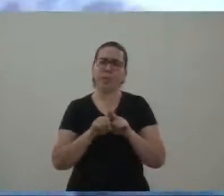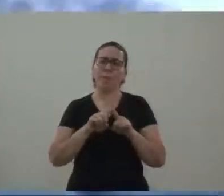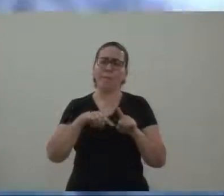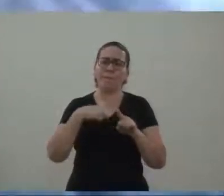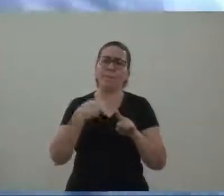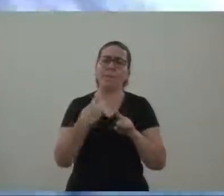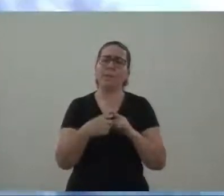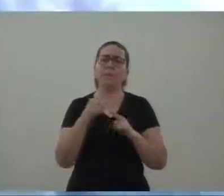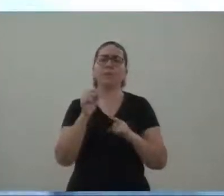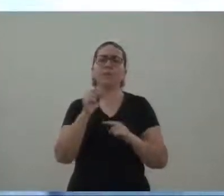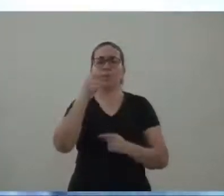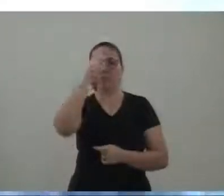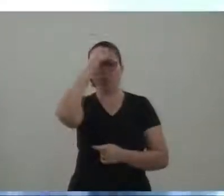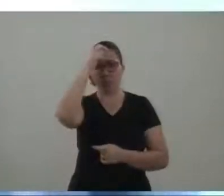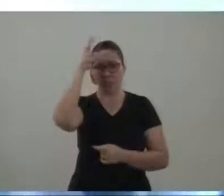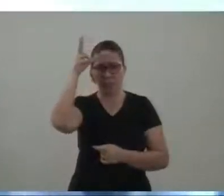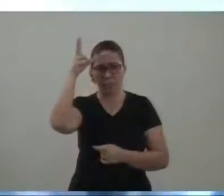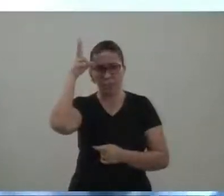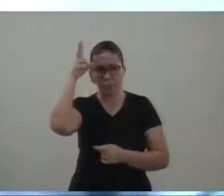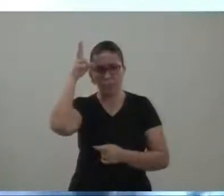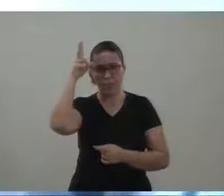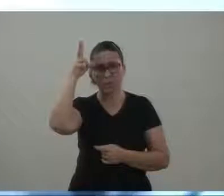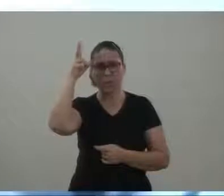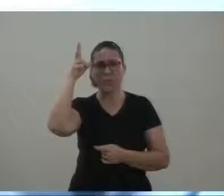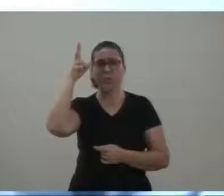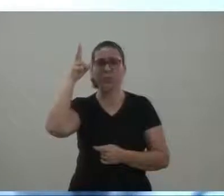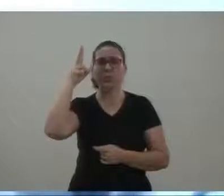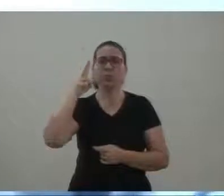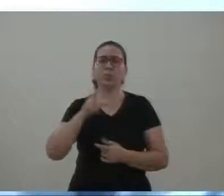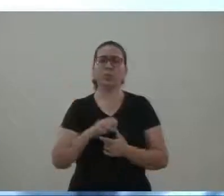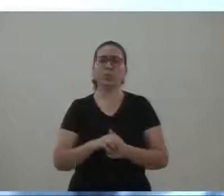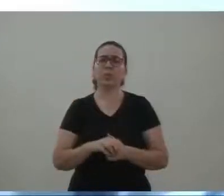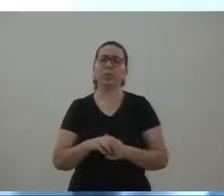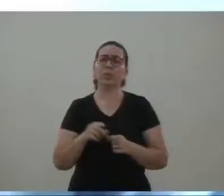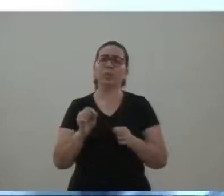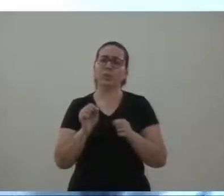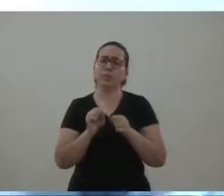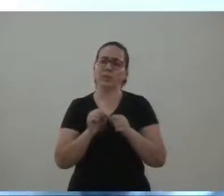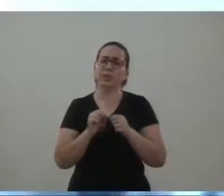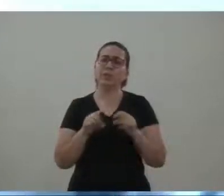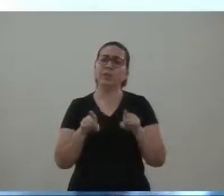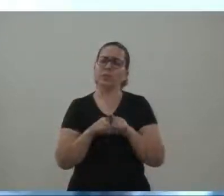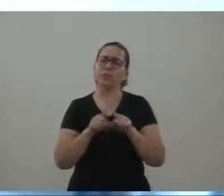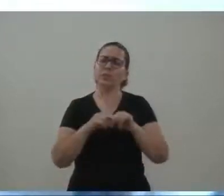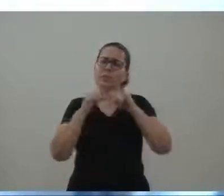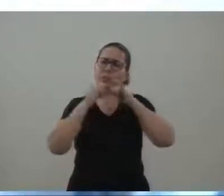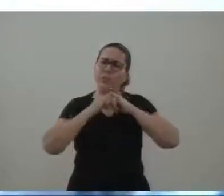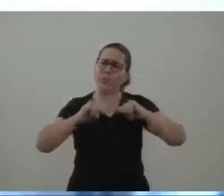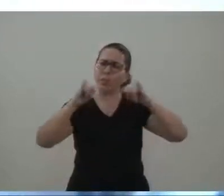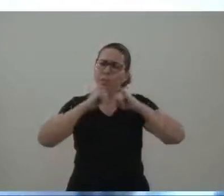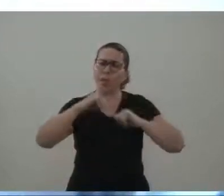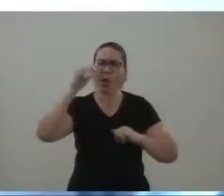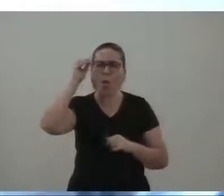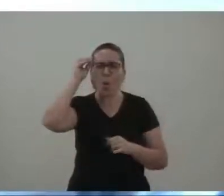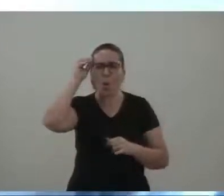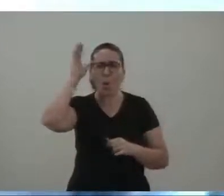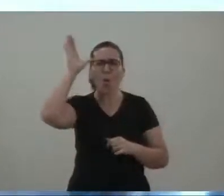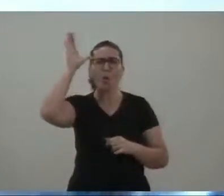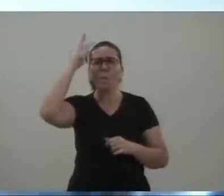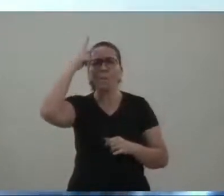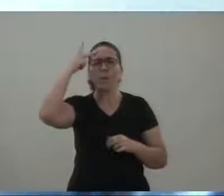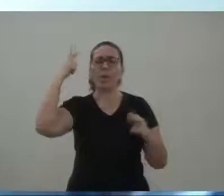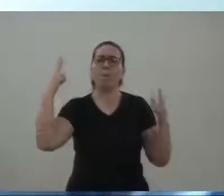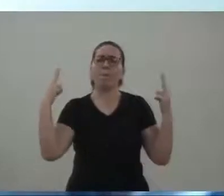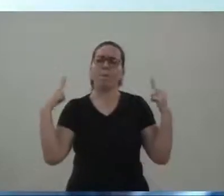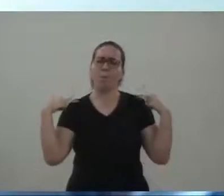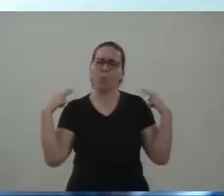tudo, que a Prefeitura, através da área responsável, né, implanta uma ampla campanha de conscientização de motoristas